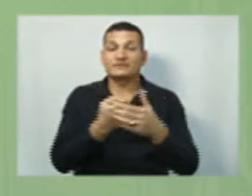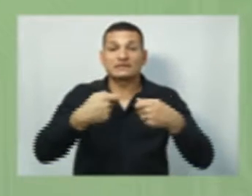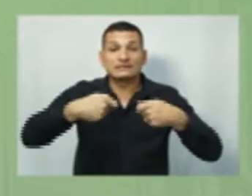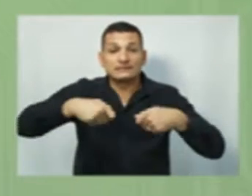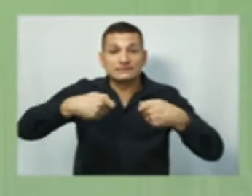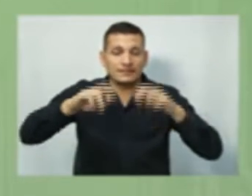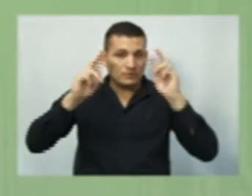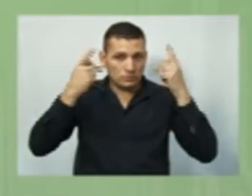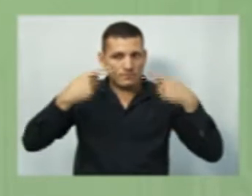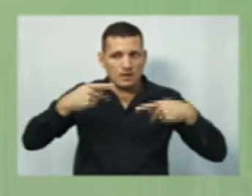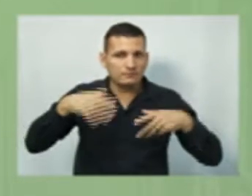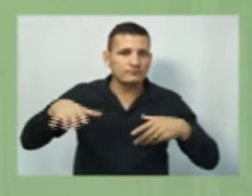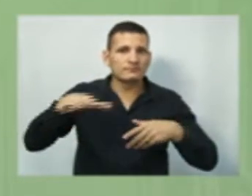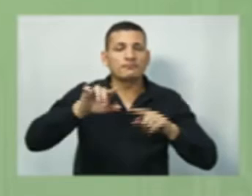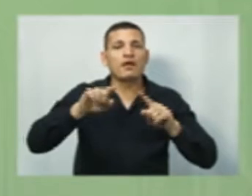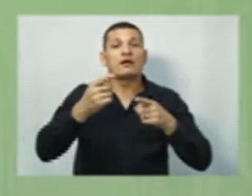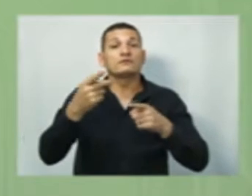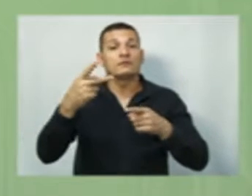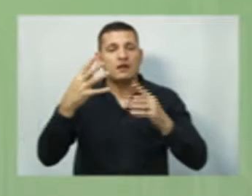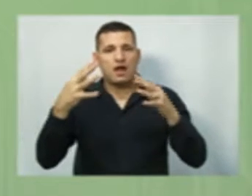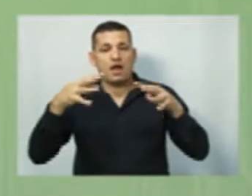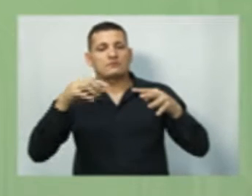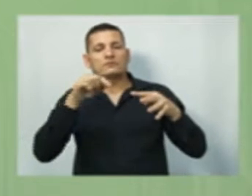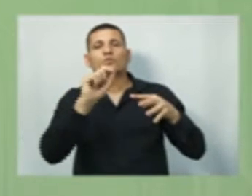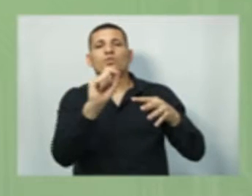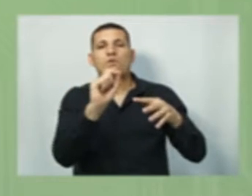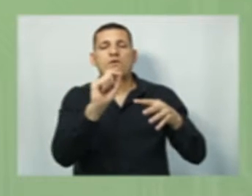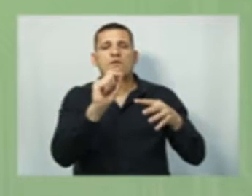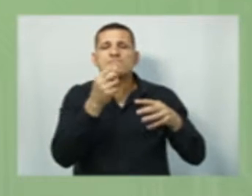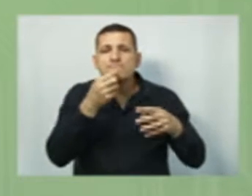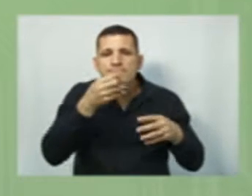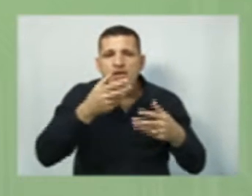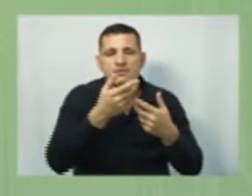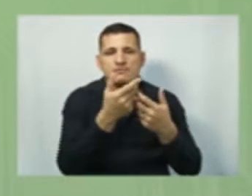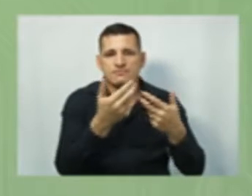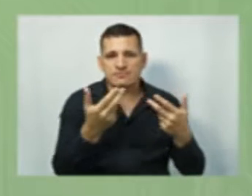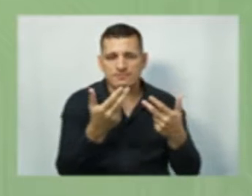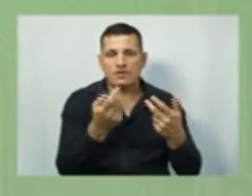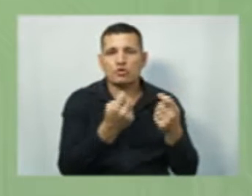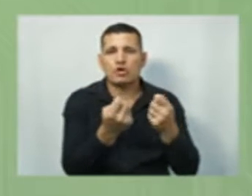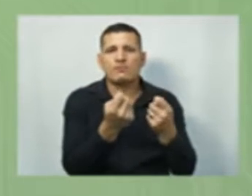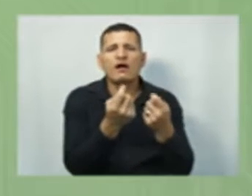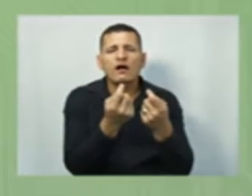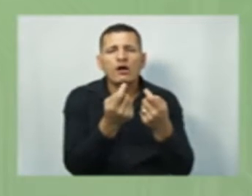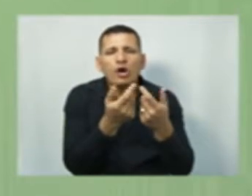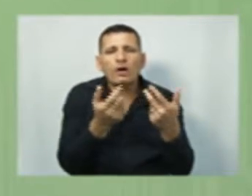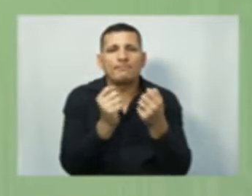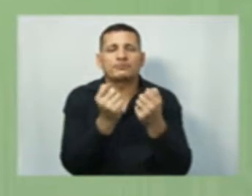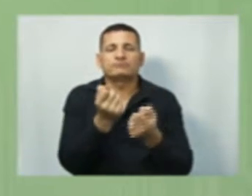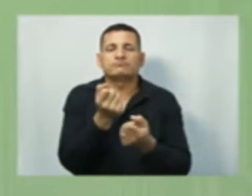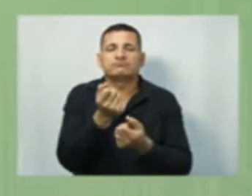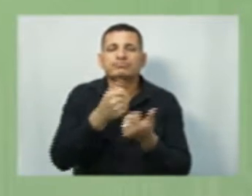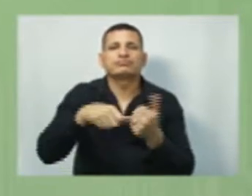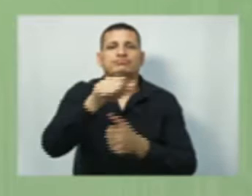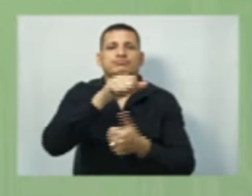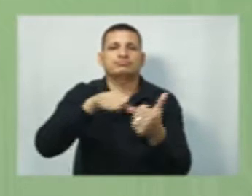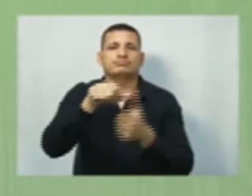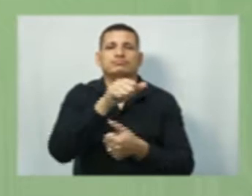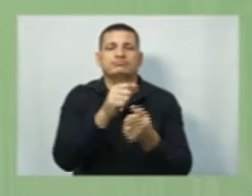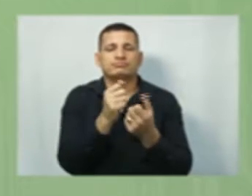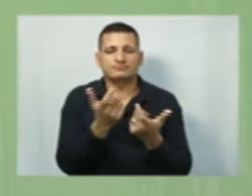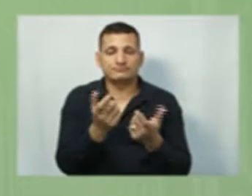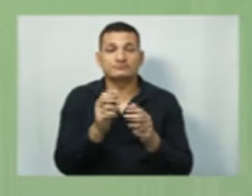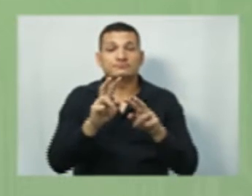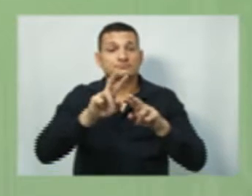sua atenção aos bens econômicos. Isso é, as coisas que podem ser trocadas. Por isso, os